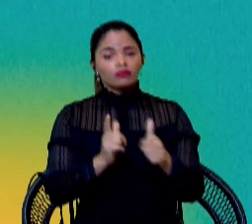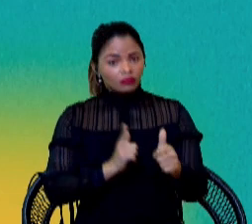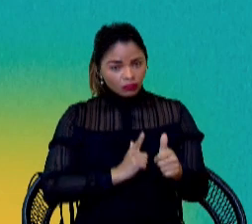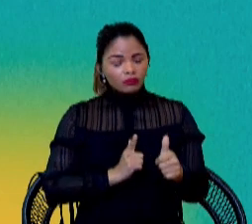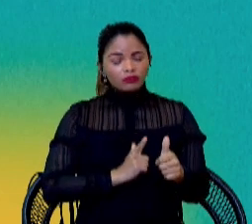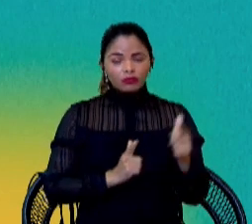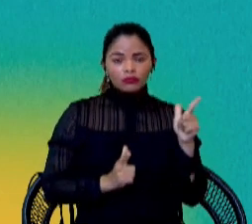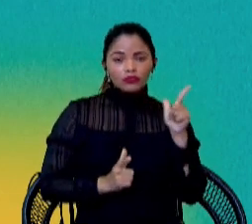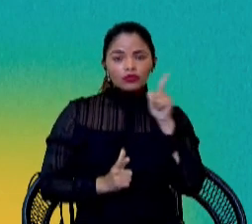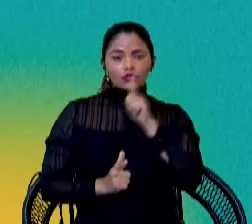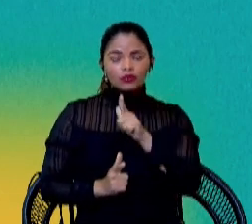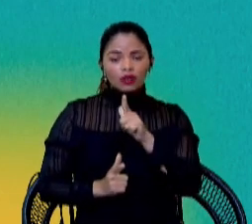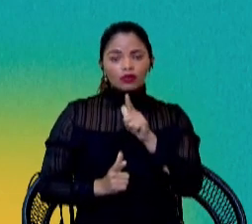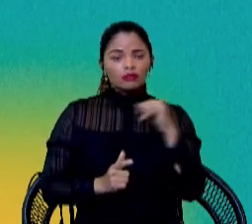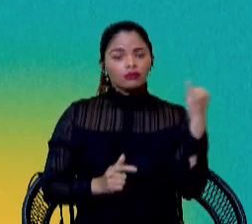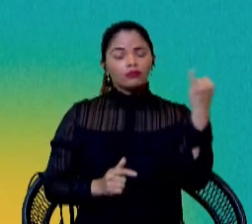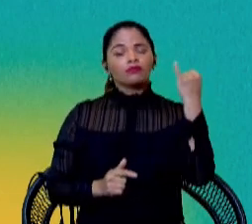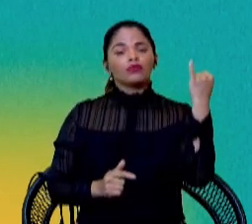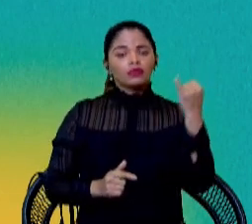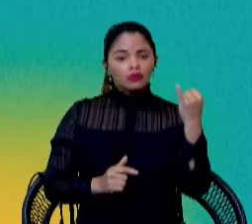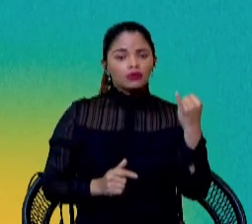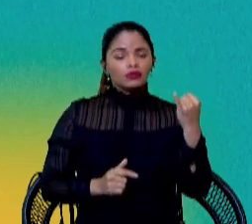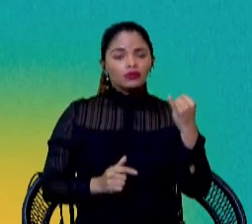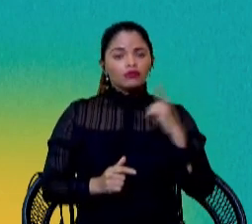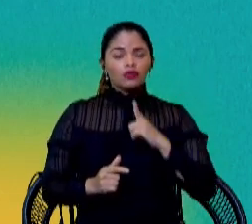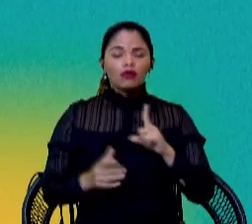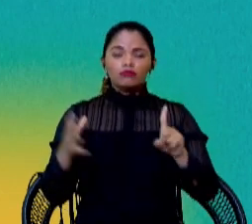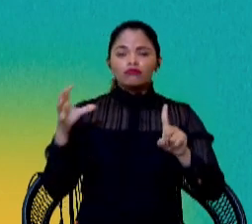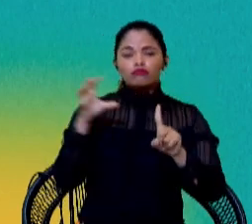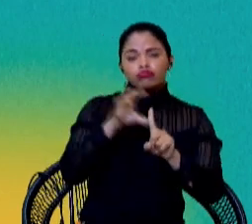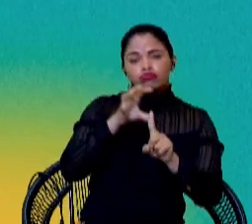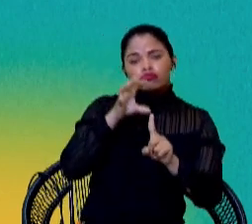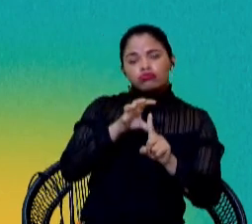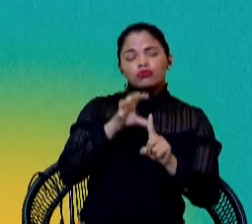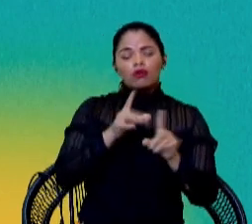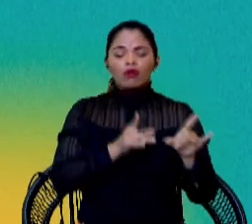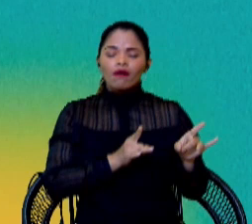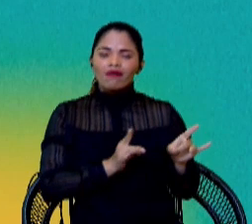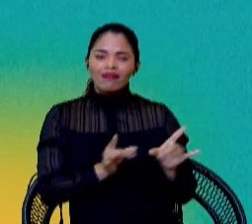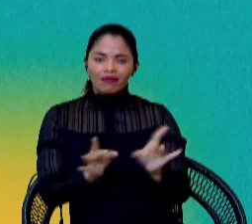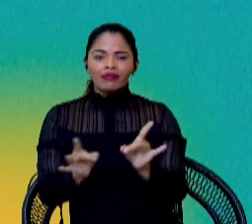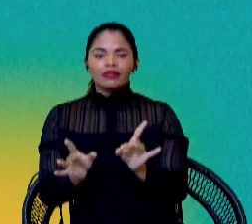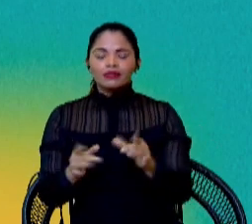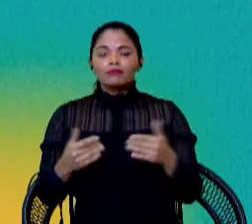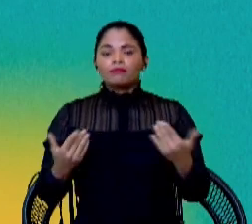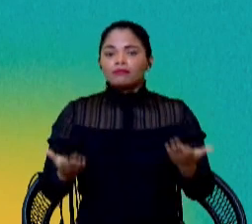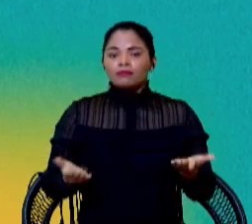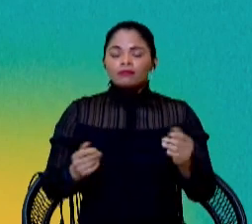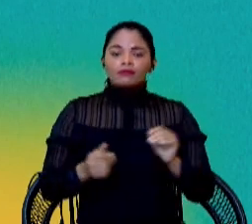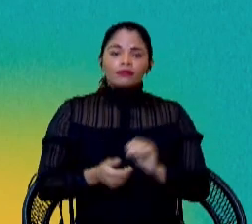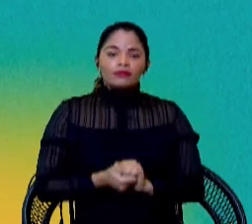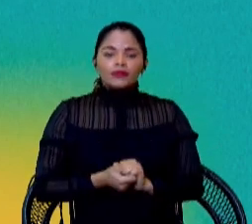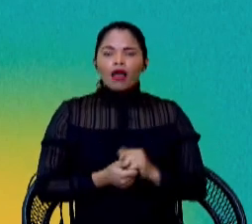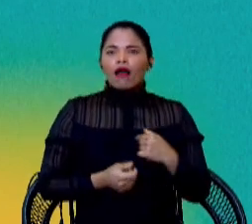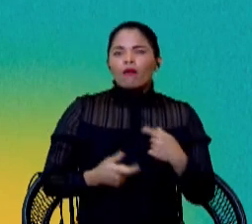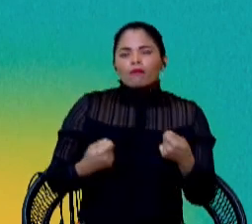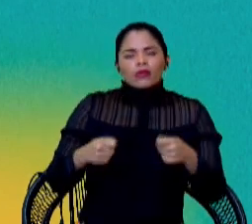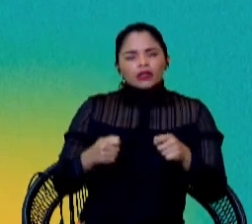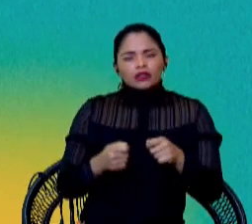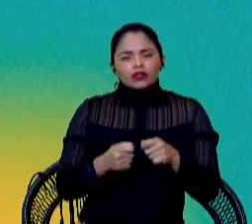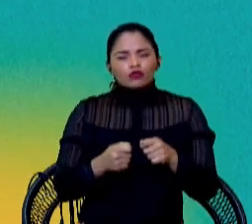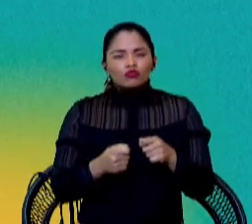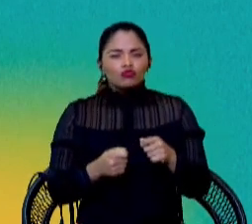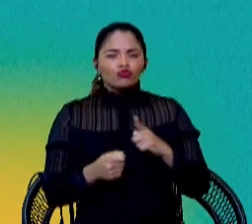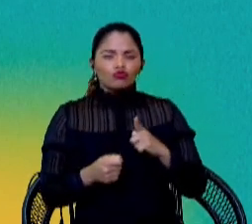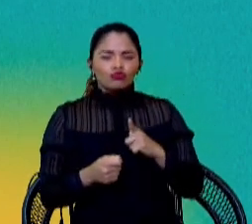você alcança, você se torna relevante. Quando você se torna relevante, você influencia. Se você influencia, você vende, tá? Então, eu preciso aumentar o